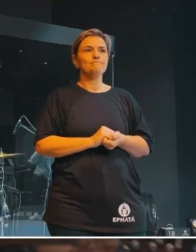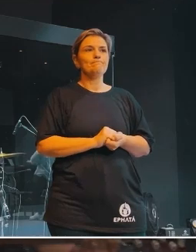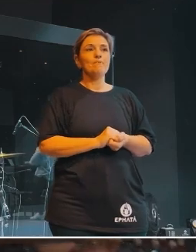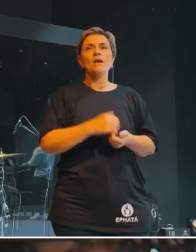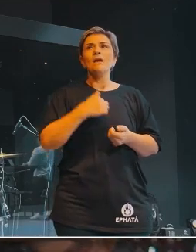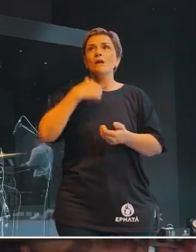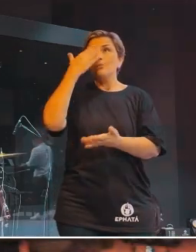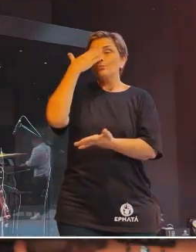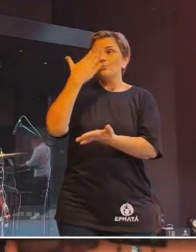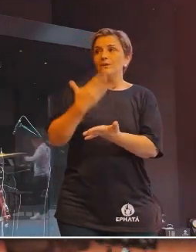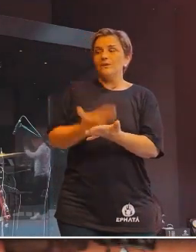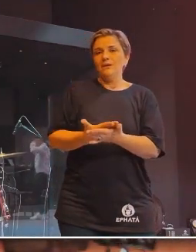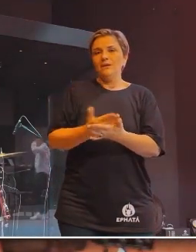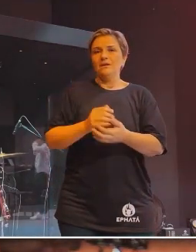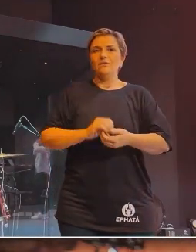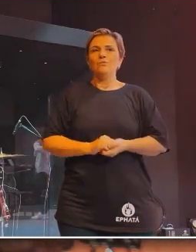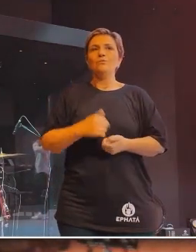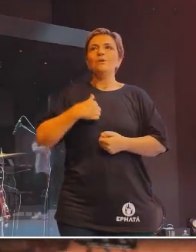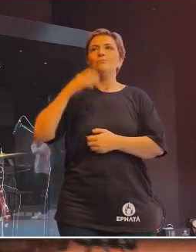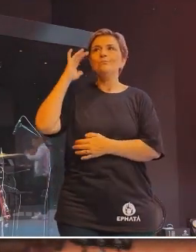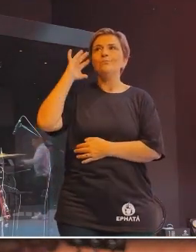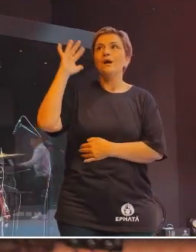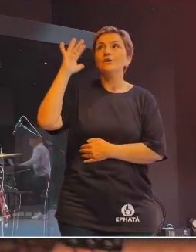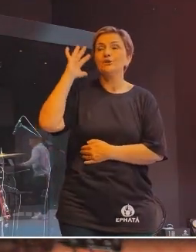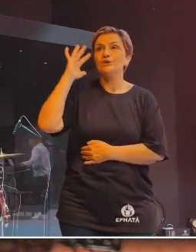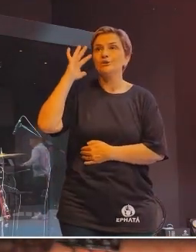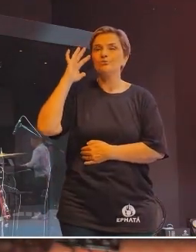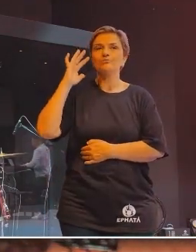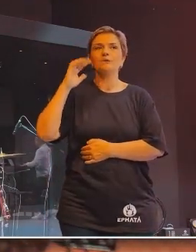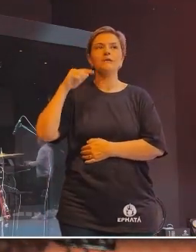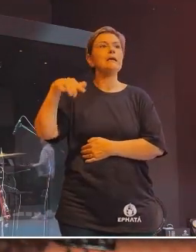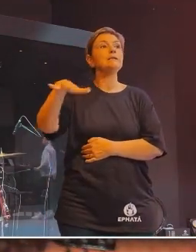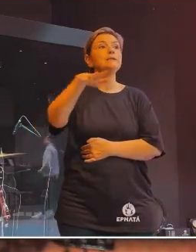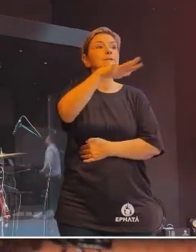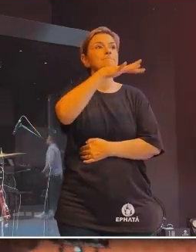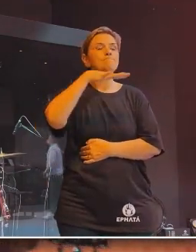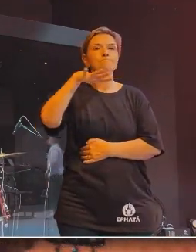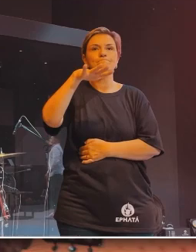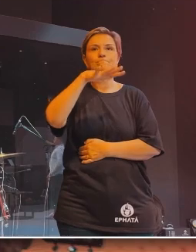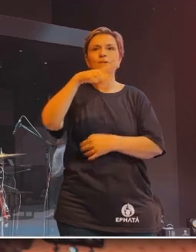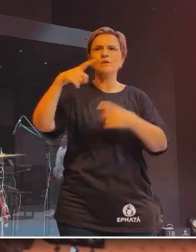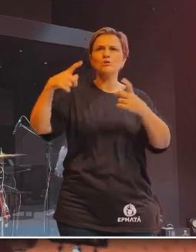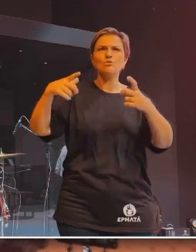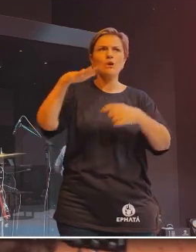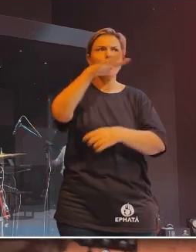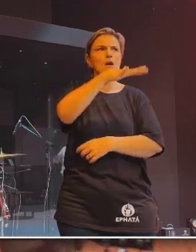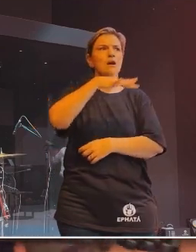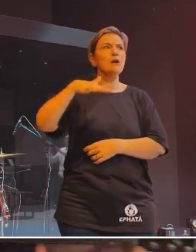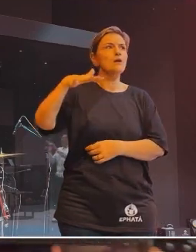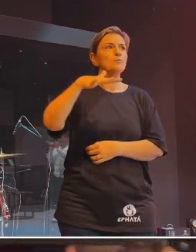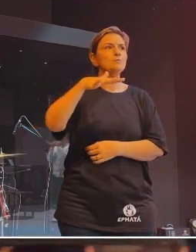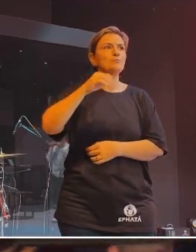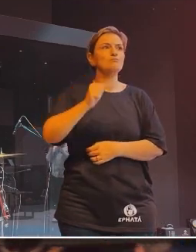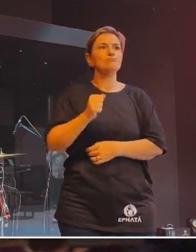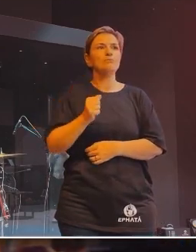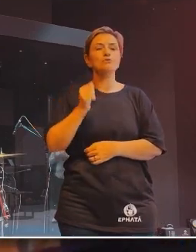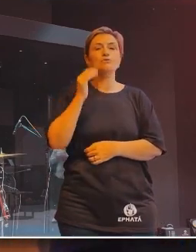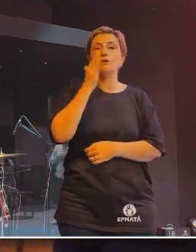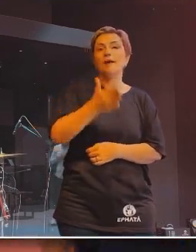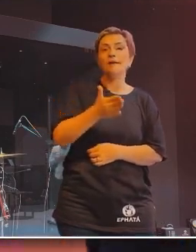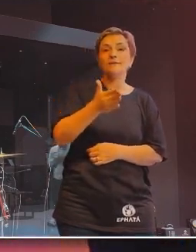Eu creio, eu imagino que nesse salão, seja direta ou